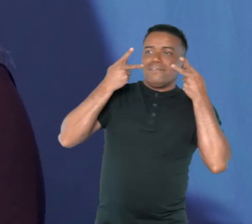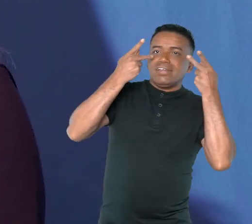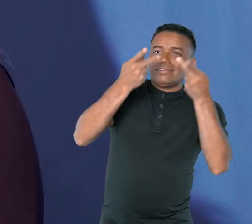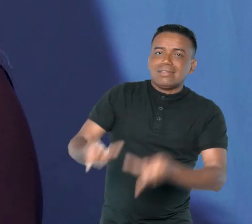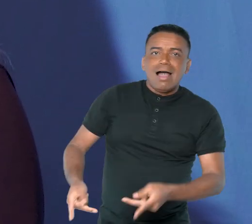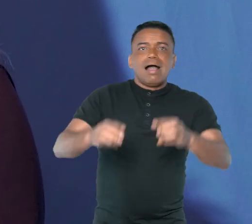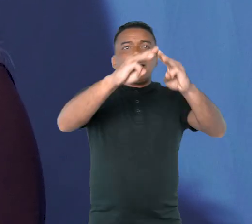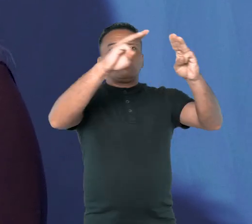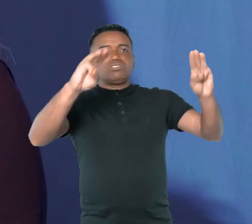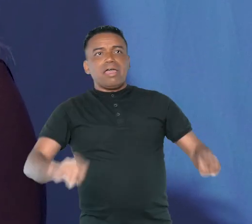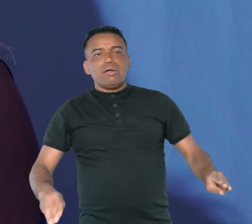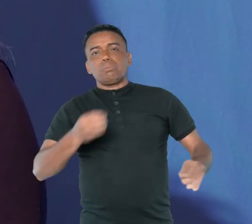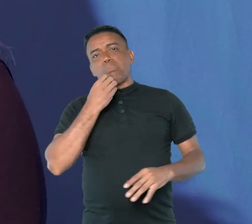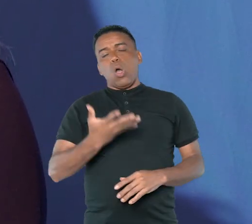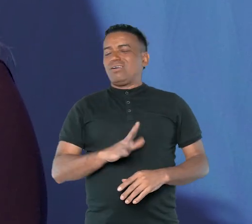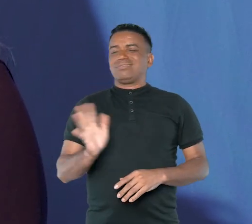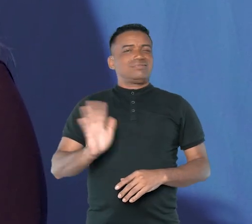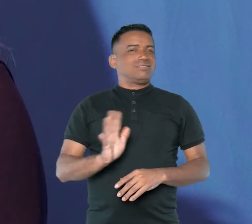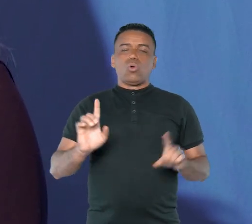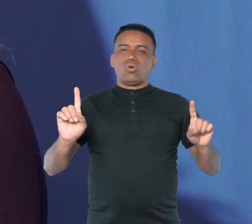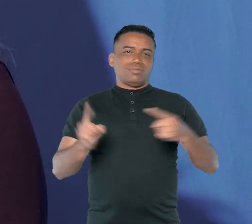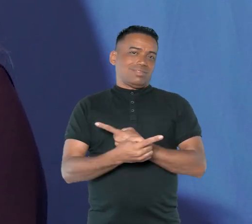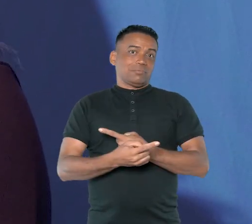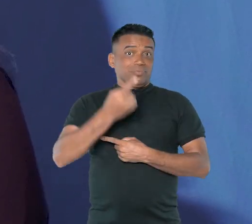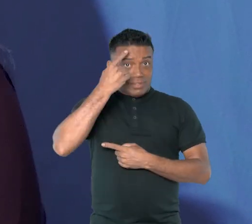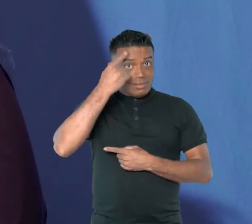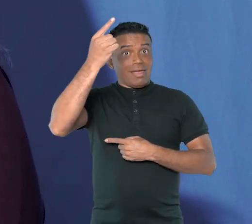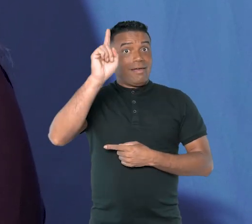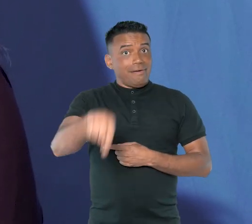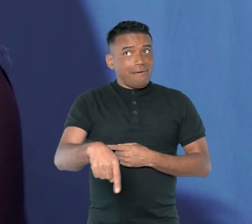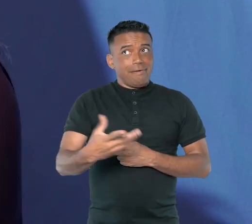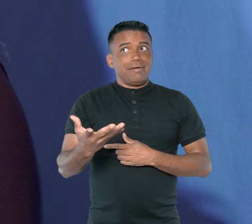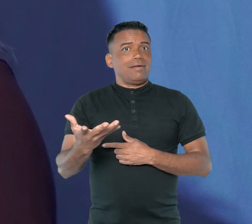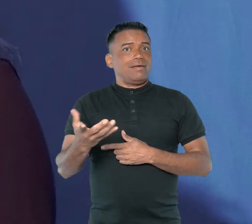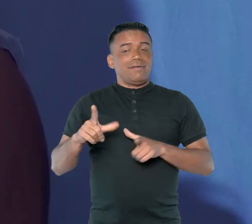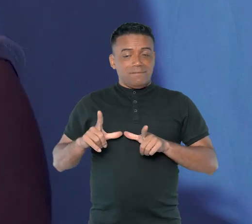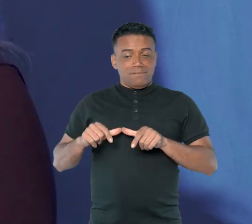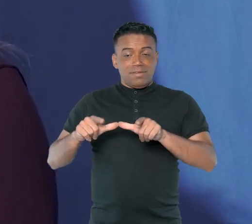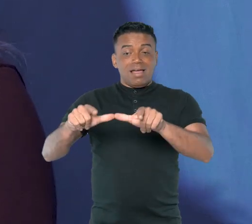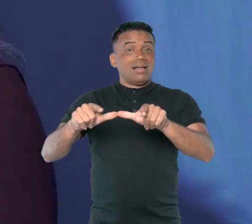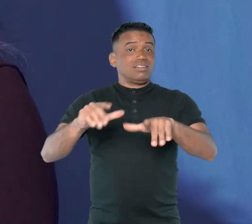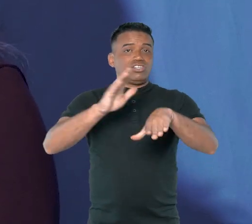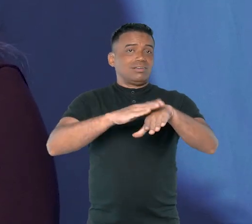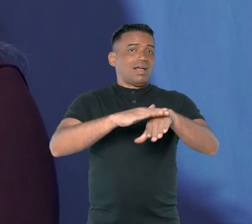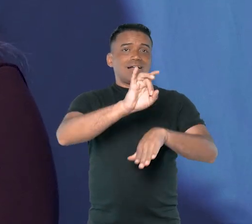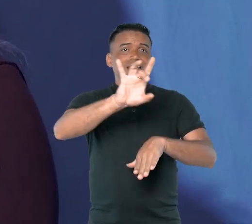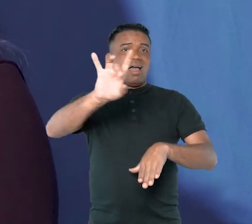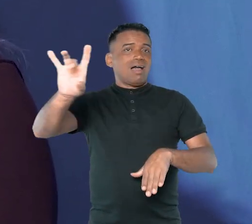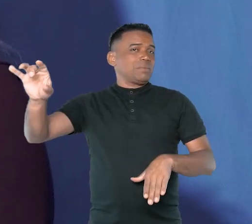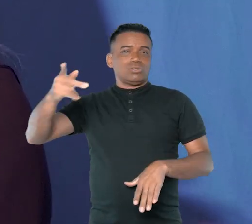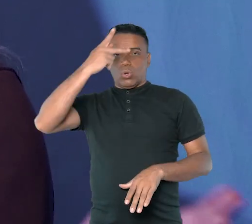pena. Muito pelo contrário, né? Eu acho que a ideia é a viagem que cada um carrega dentro de